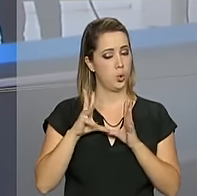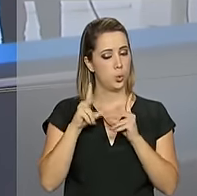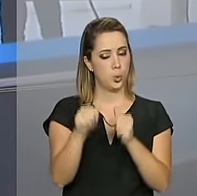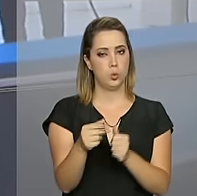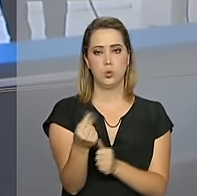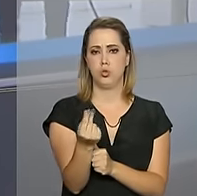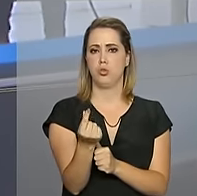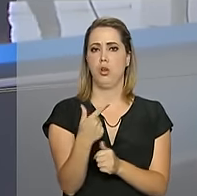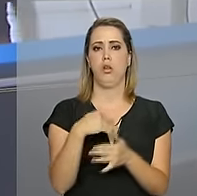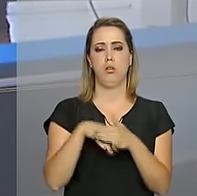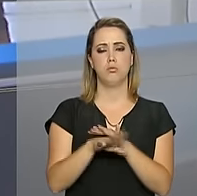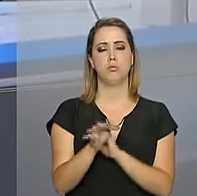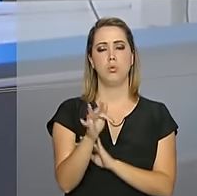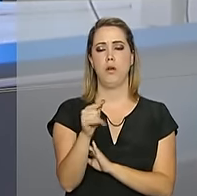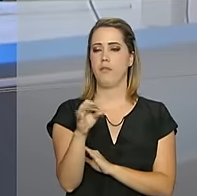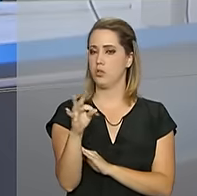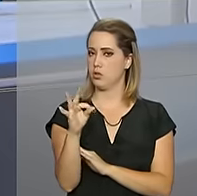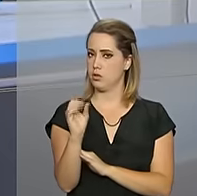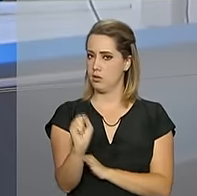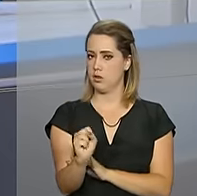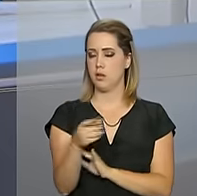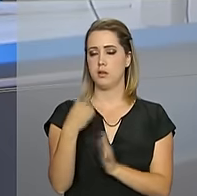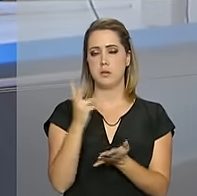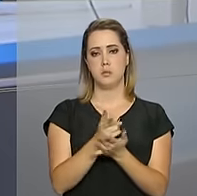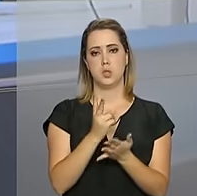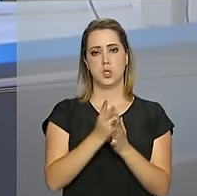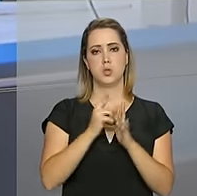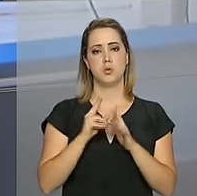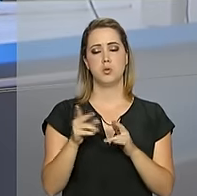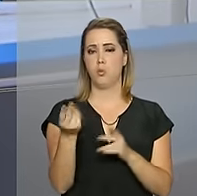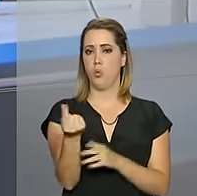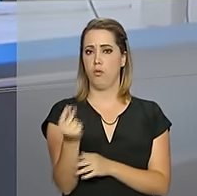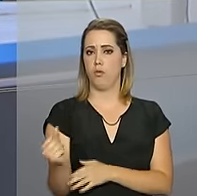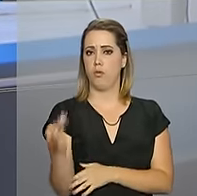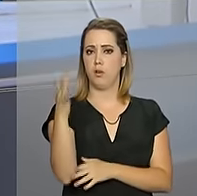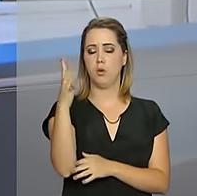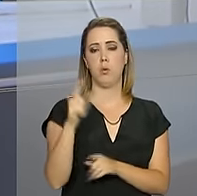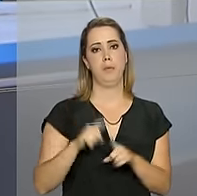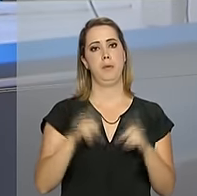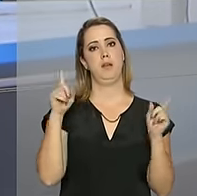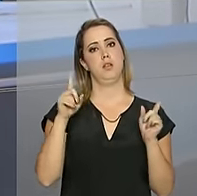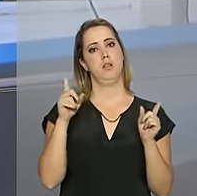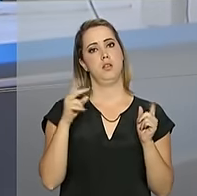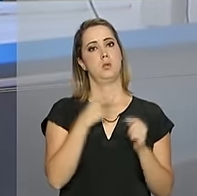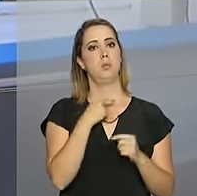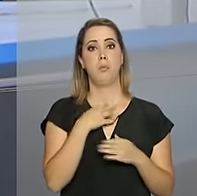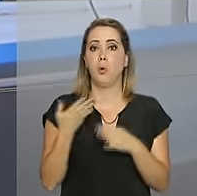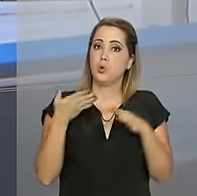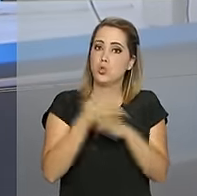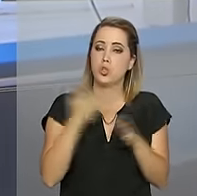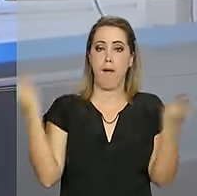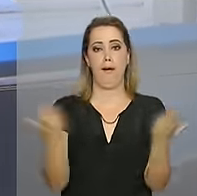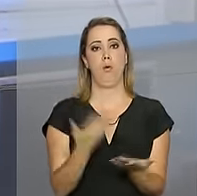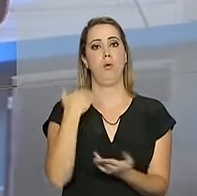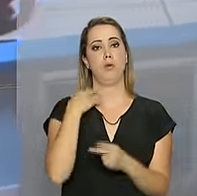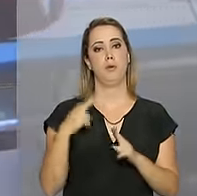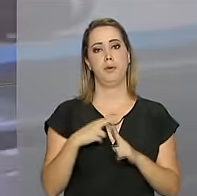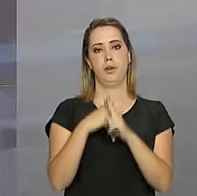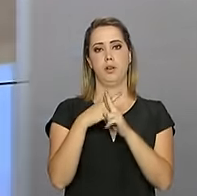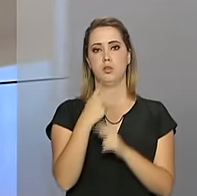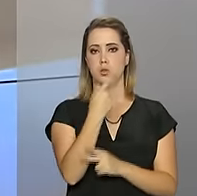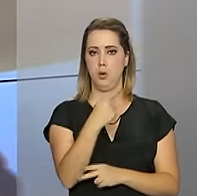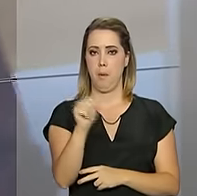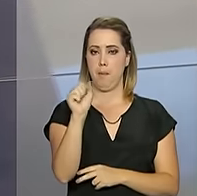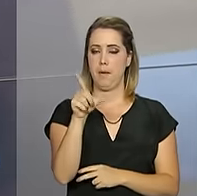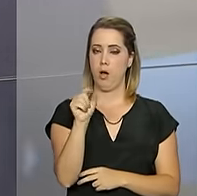saldo, independentemente do valor. Mas atenção, não adianta ir a uma agência da Caixa Econômica agora. O repórter Paulo